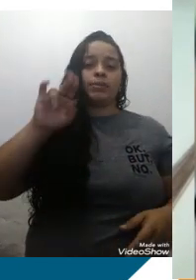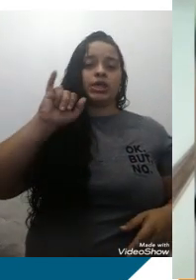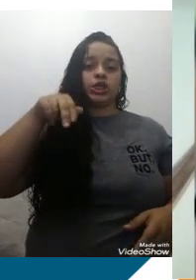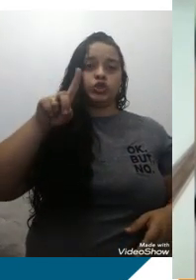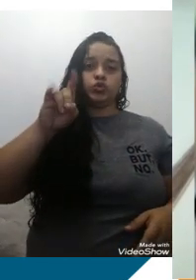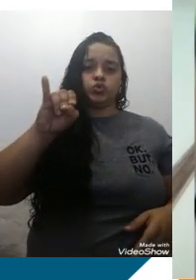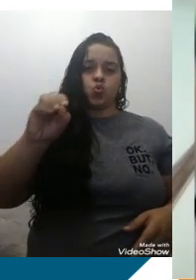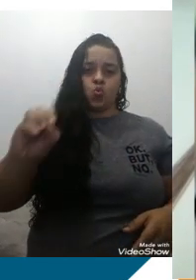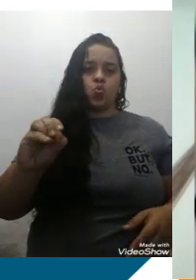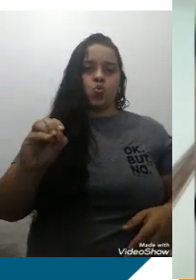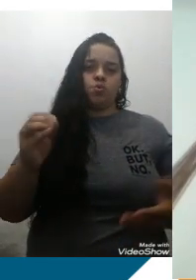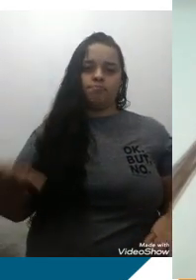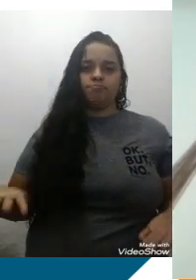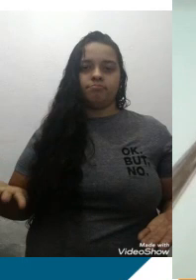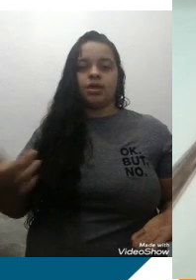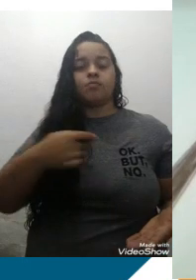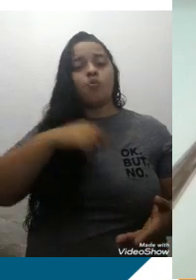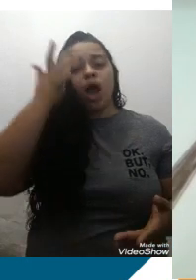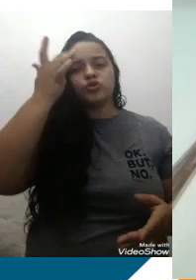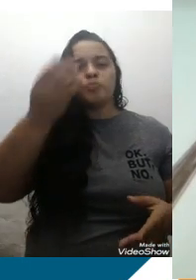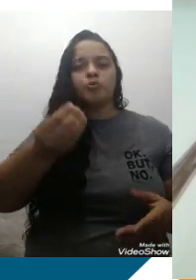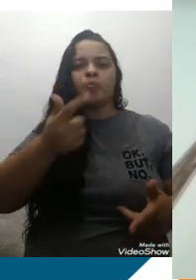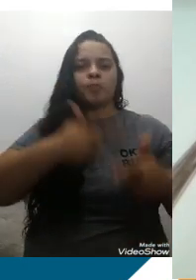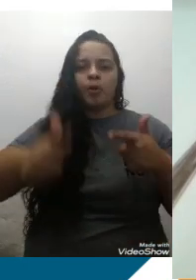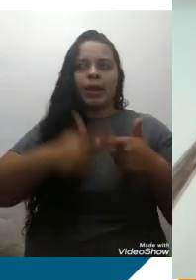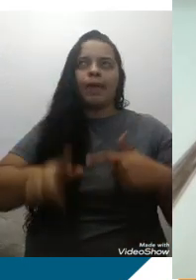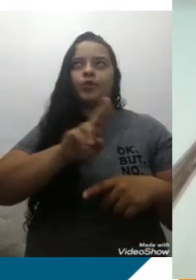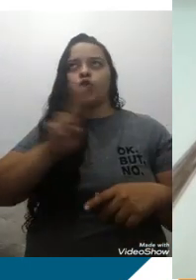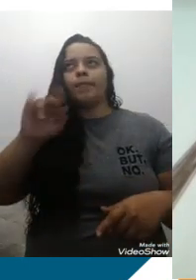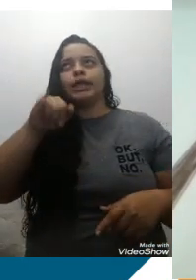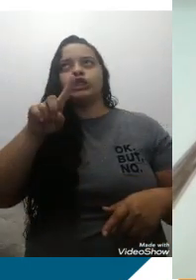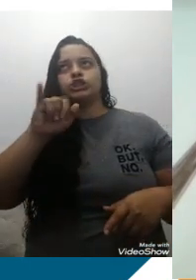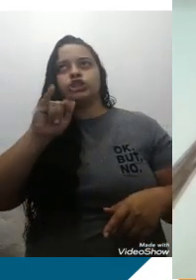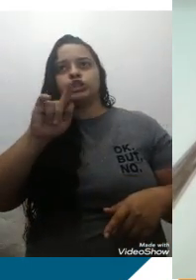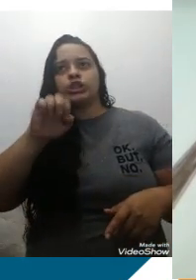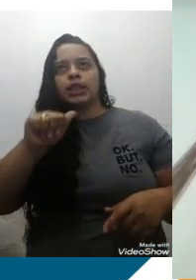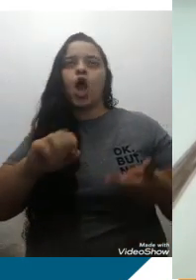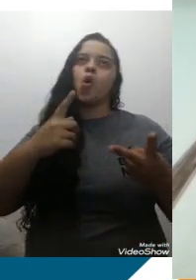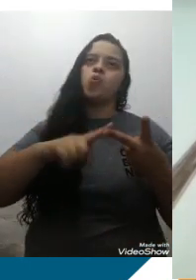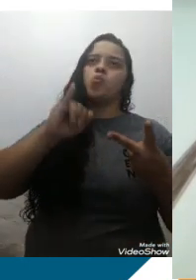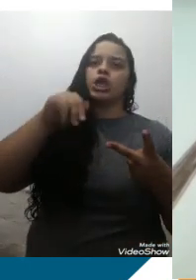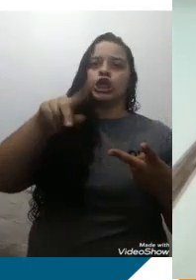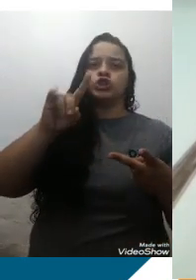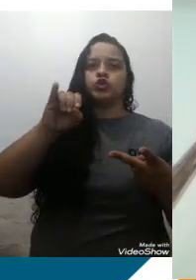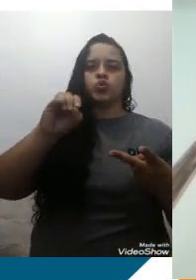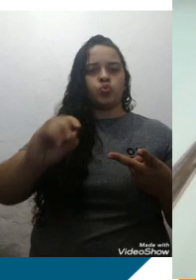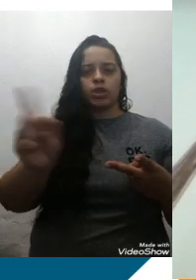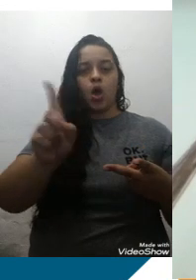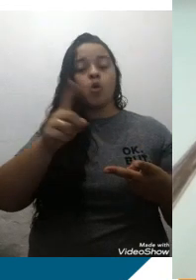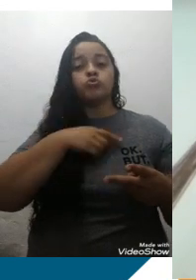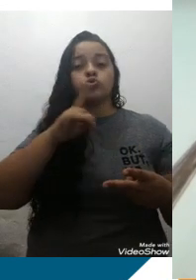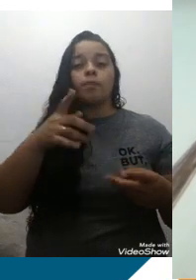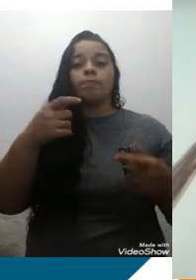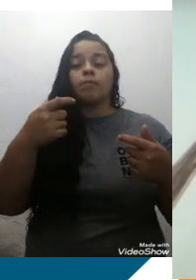vejo muito problema em a gente utilizar tanto a categoria indígena quanto a categoria índio. A gente só tem que conhecer a trajetória desses